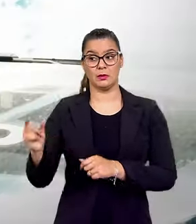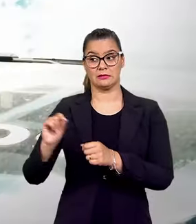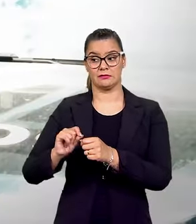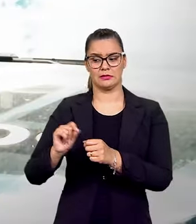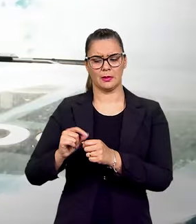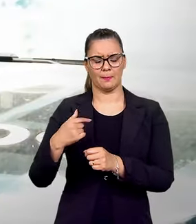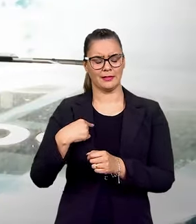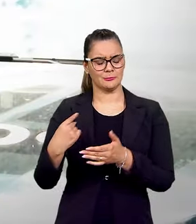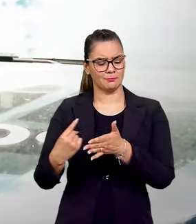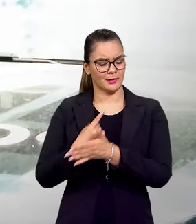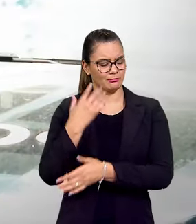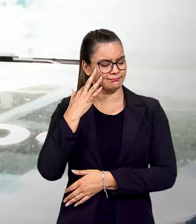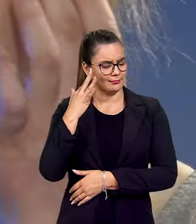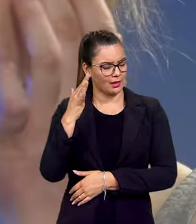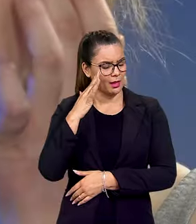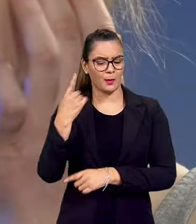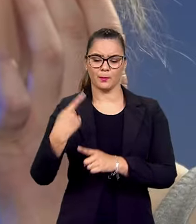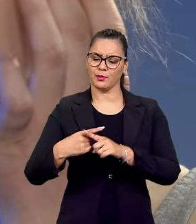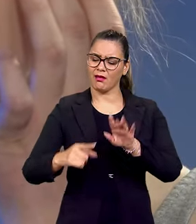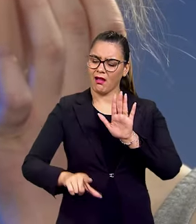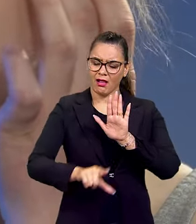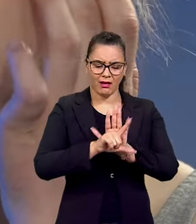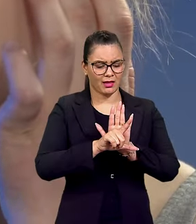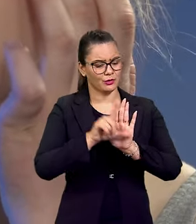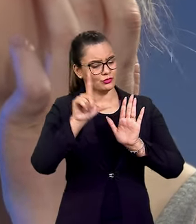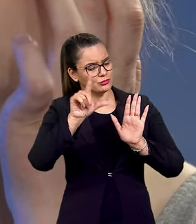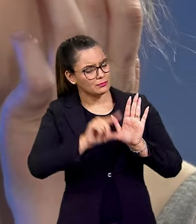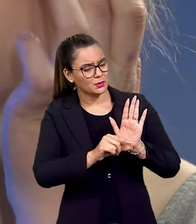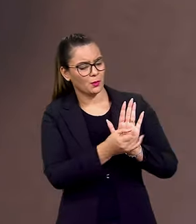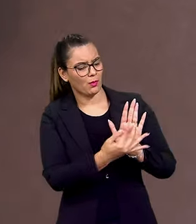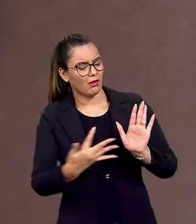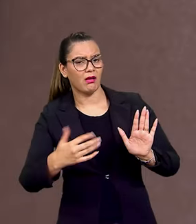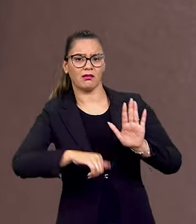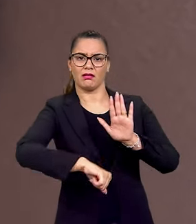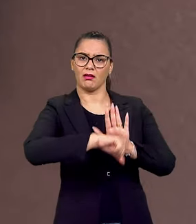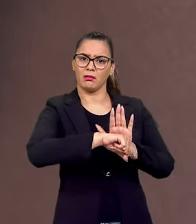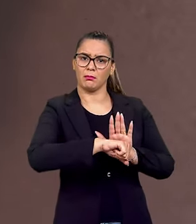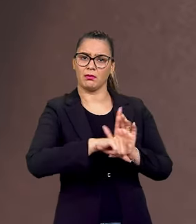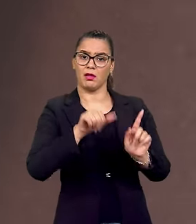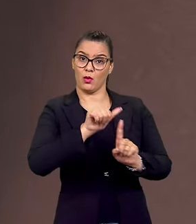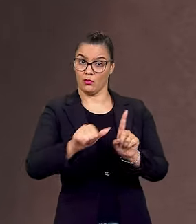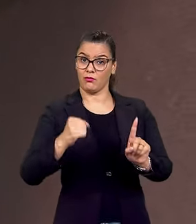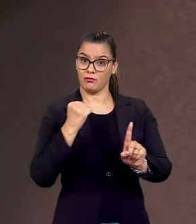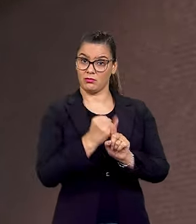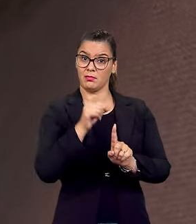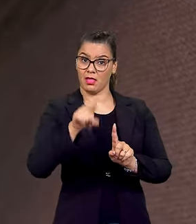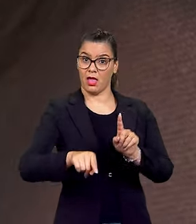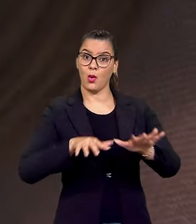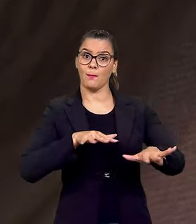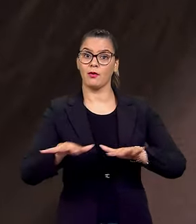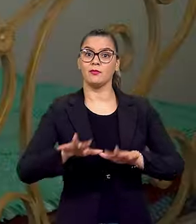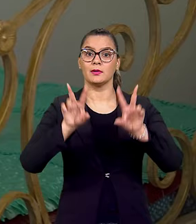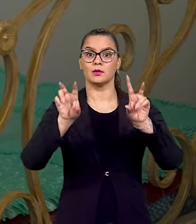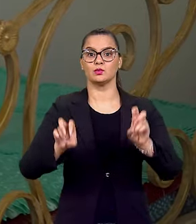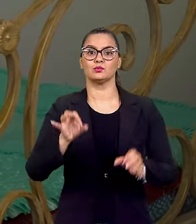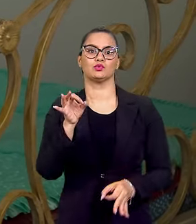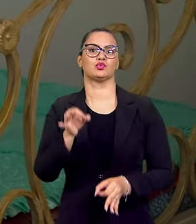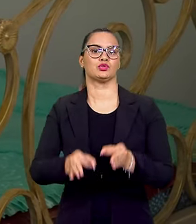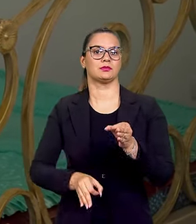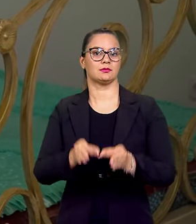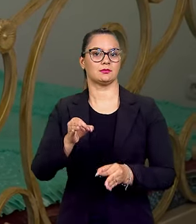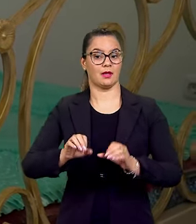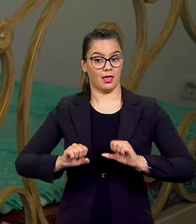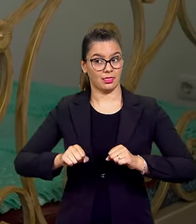Muita coisa está sendo feita, mas cabe a pergunta: por que as leis não diminuíram os crimes? O feminismo é basicamente um movimento